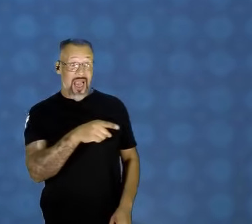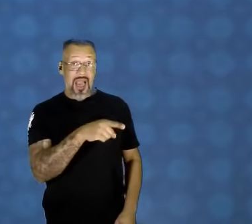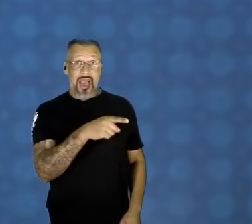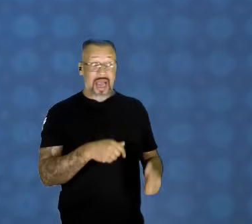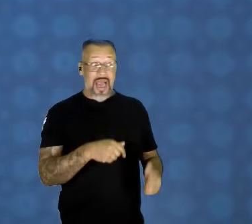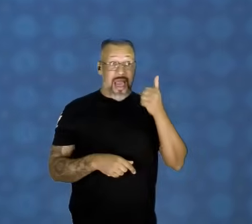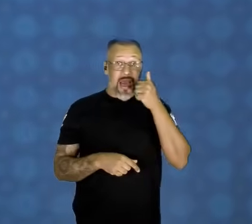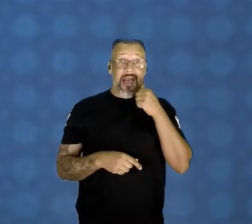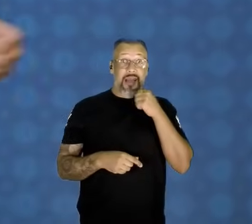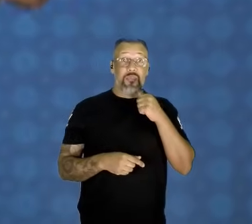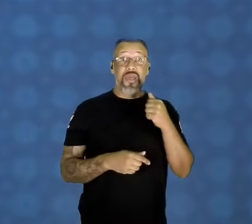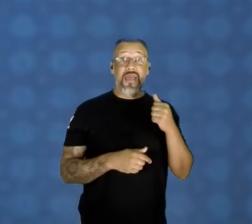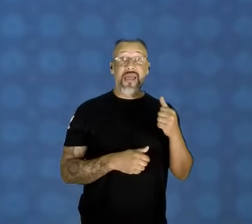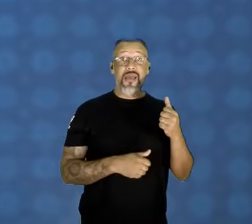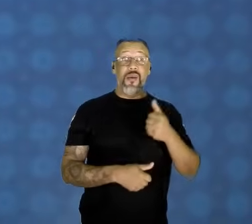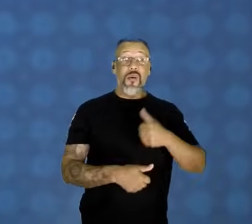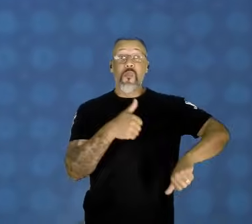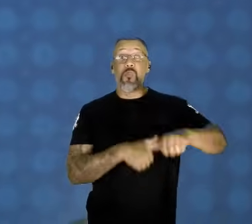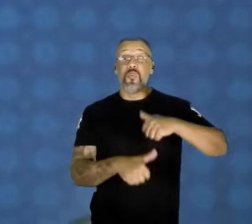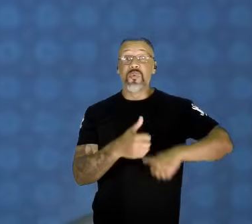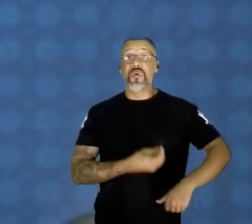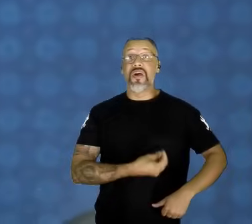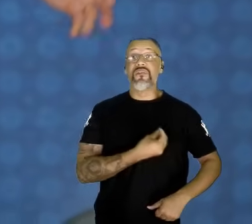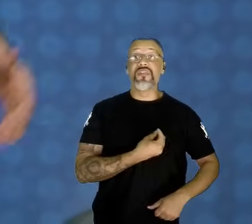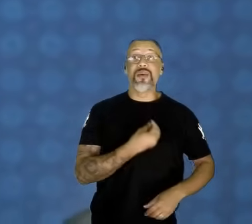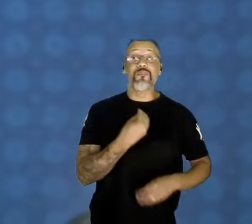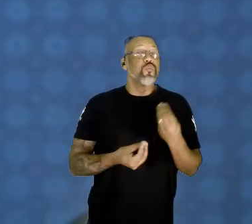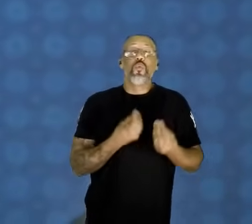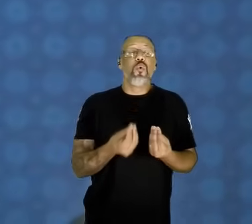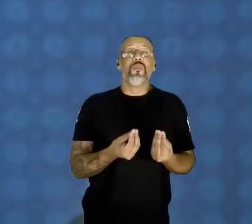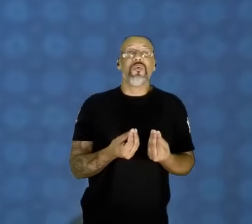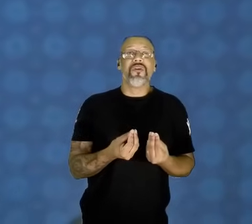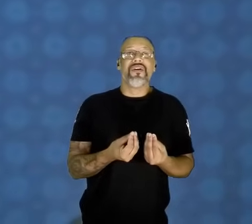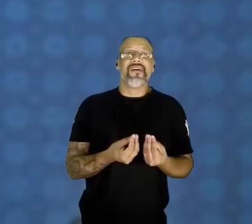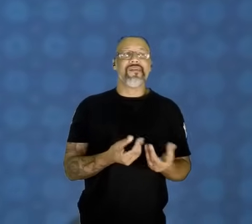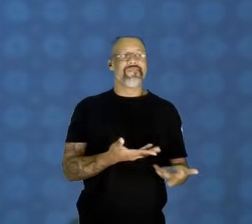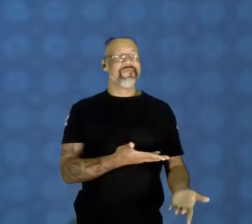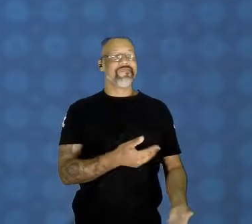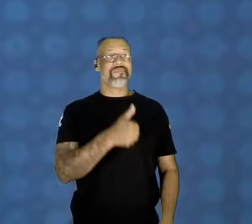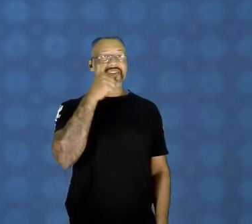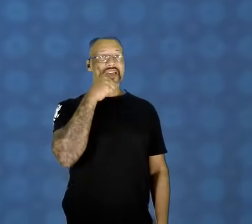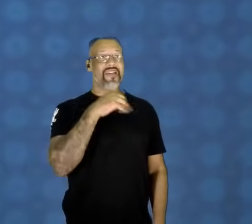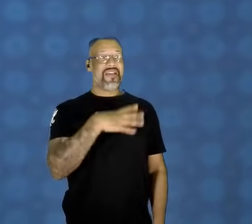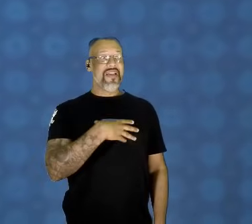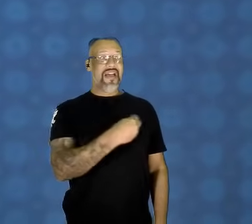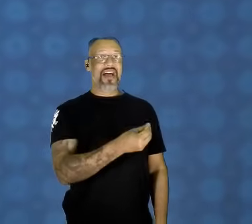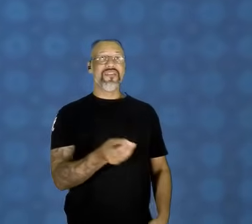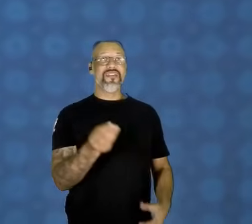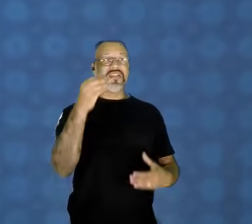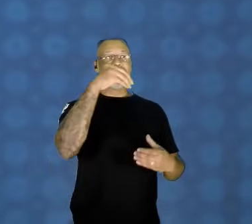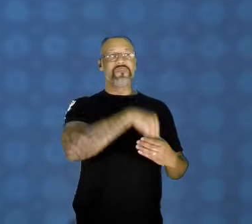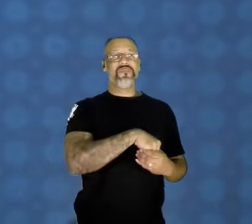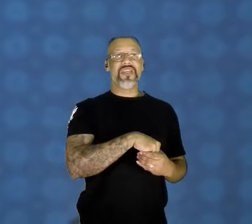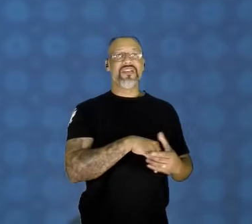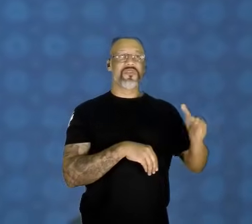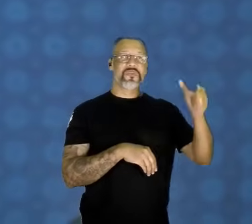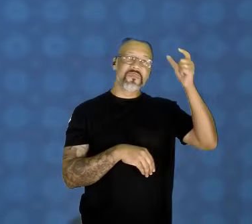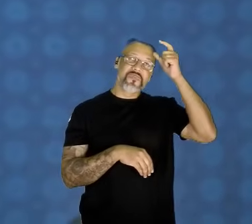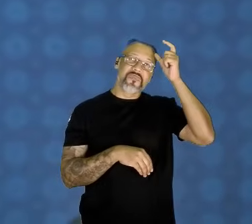a ter uma nova vida? A filha endemoniada. Não foi campanha no monte. Não foi óleo ungido na